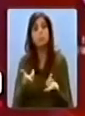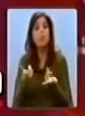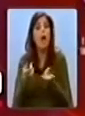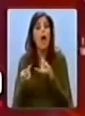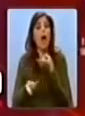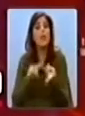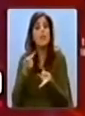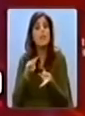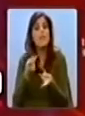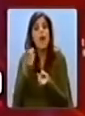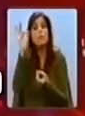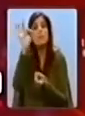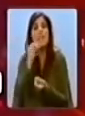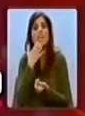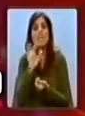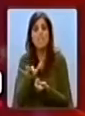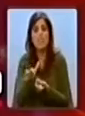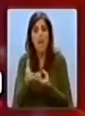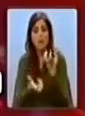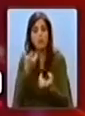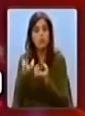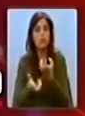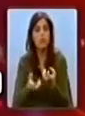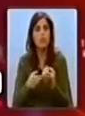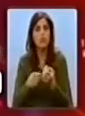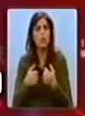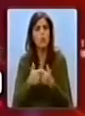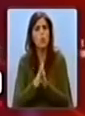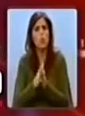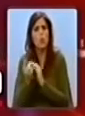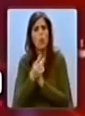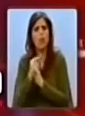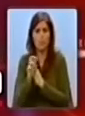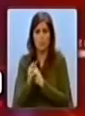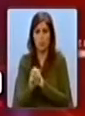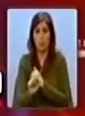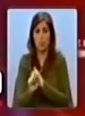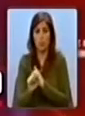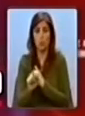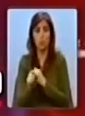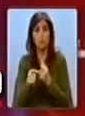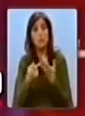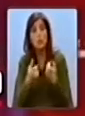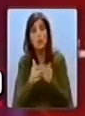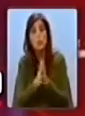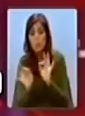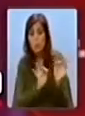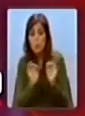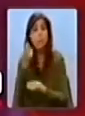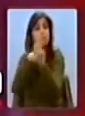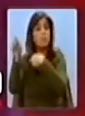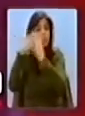alimentos confeccionados. O processo demora 3 minutos. O dispositivo está patenteado e quase pronto para começar a ser vendido em